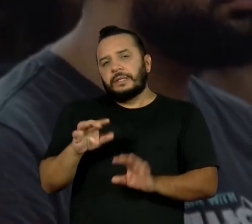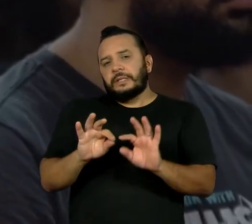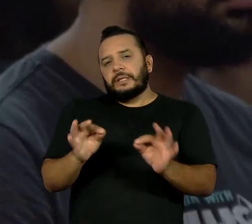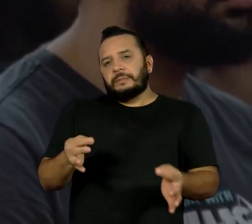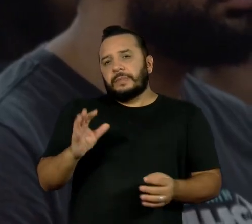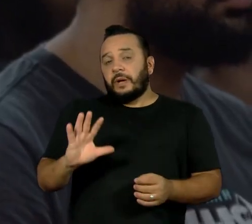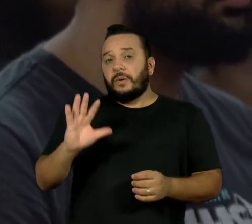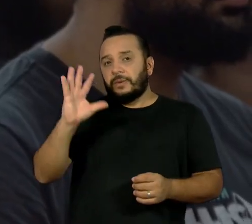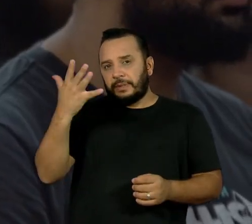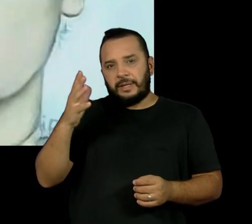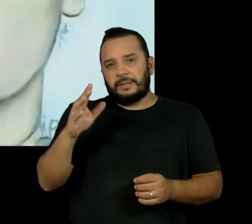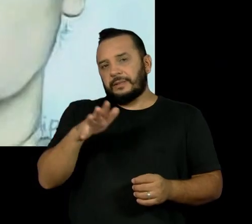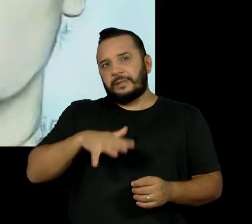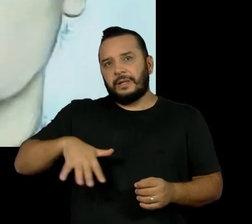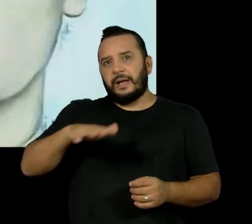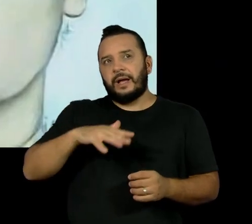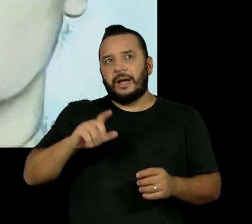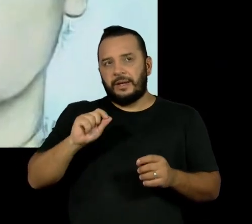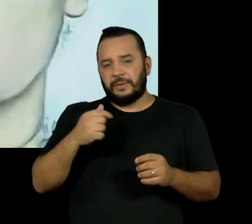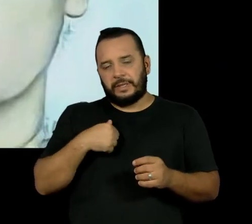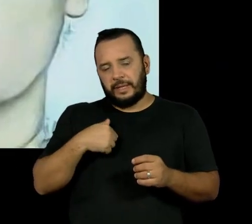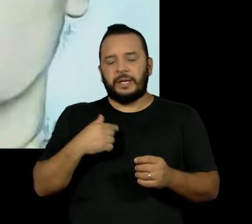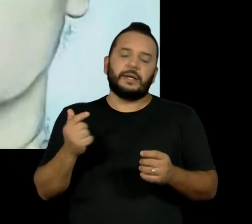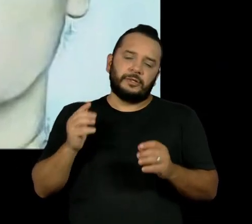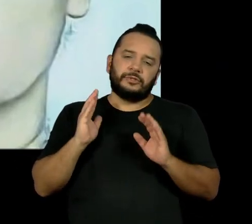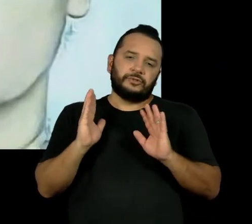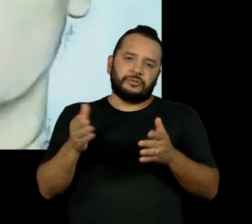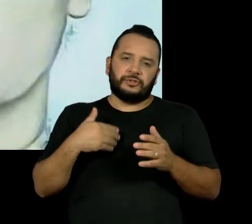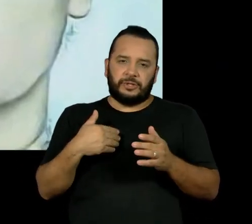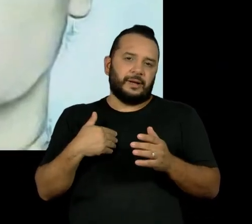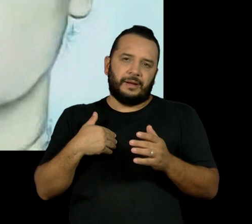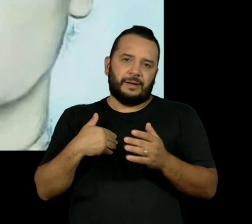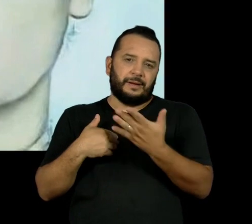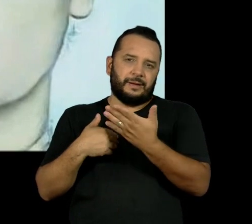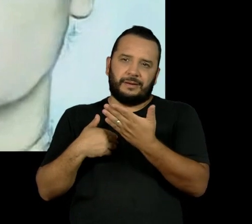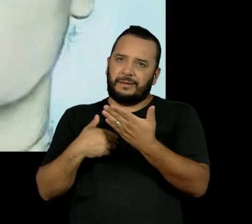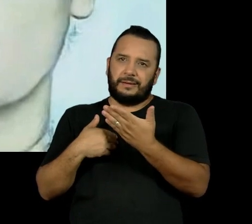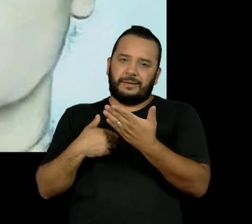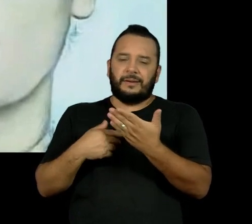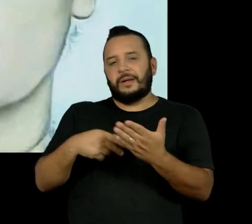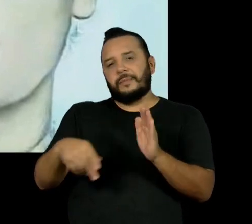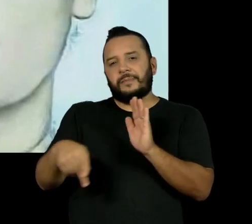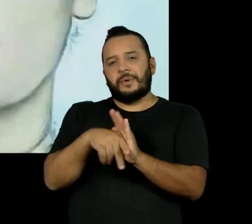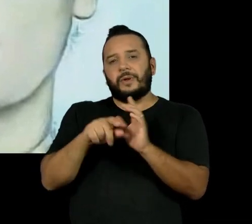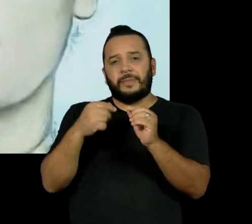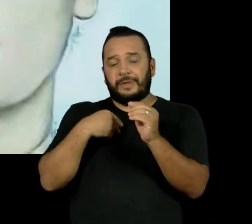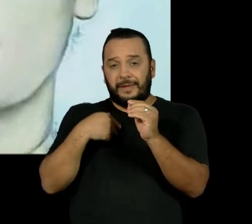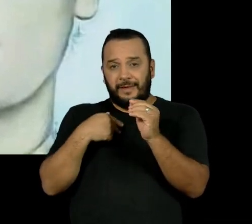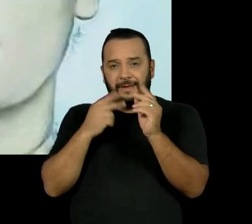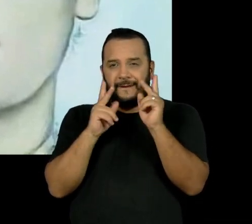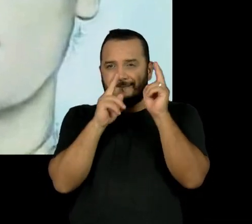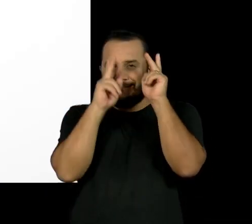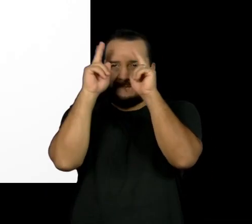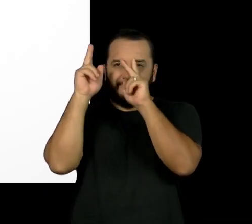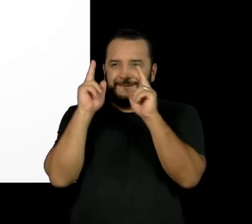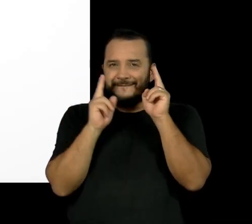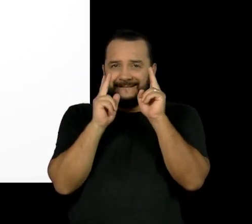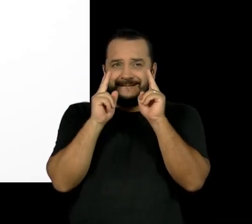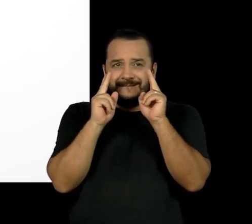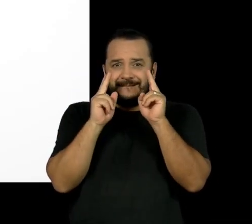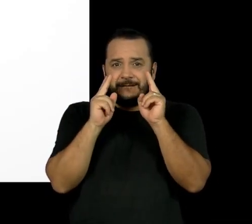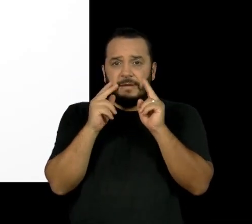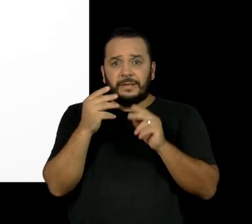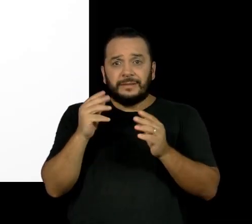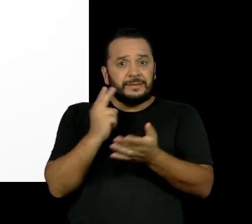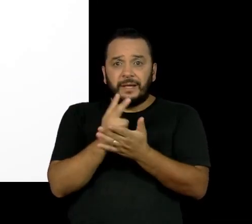né, da diversão, que são os filtros. Temos vários casos onde filtros para embelezamento, por exemplo,